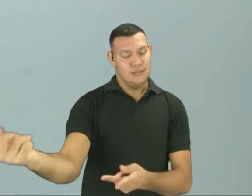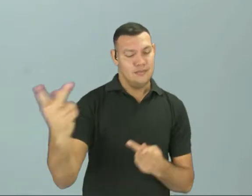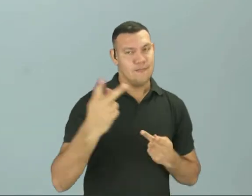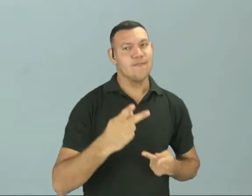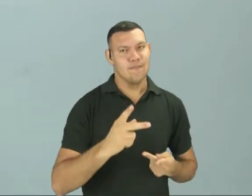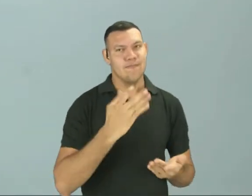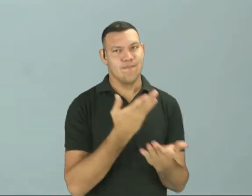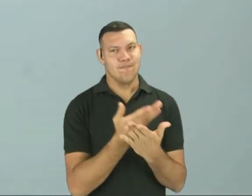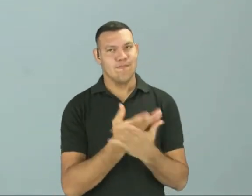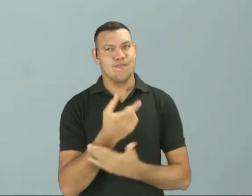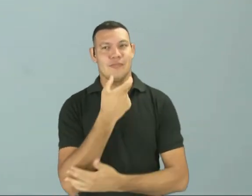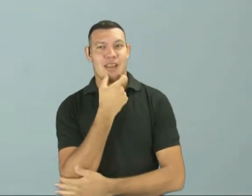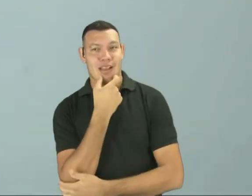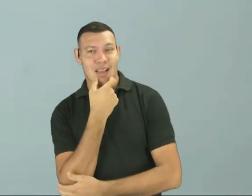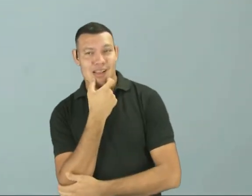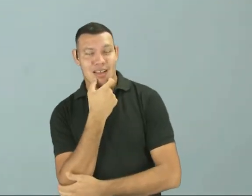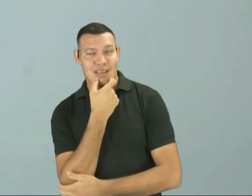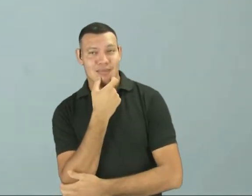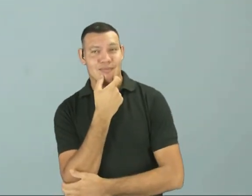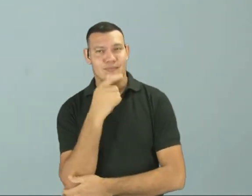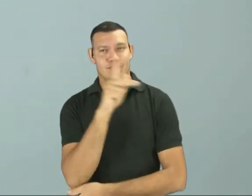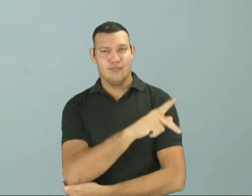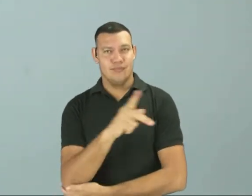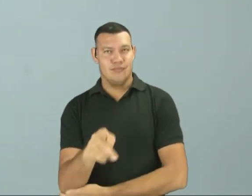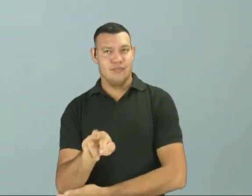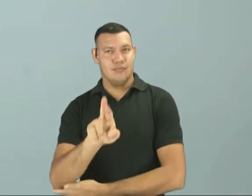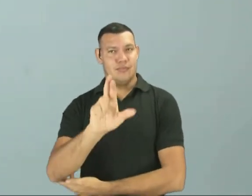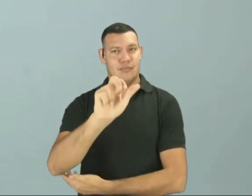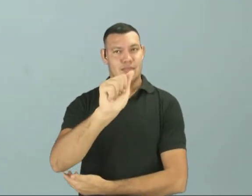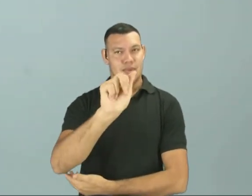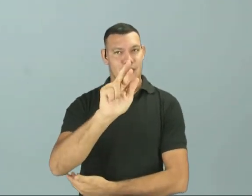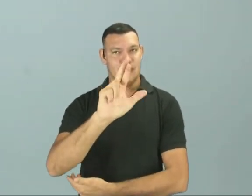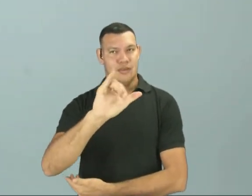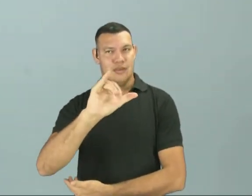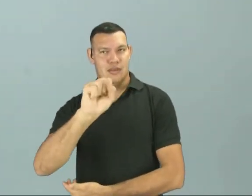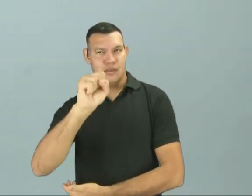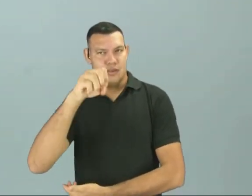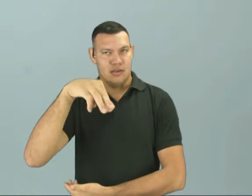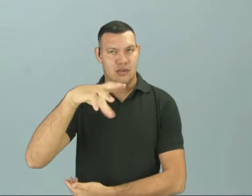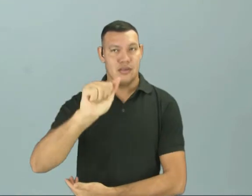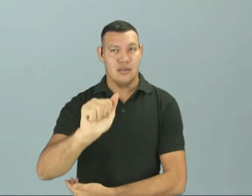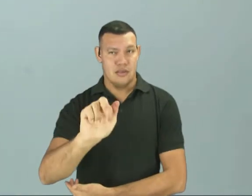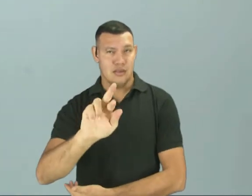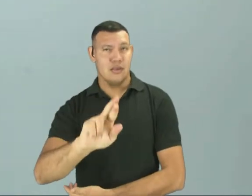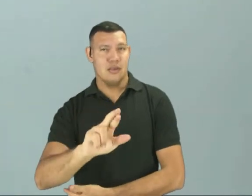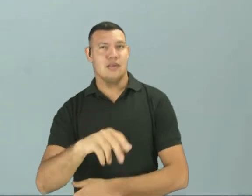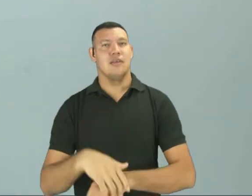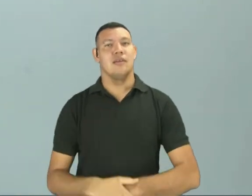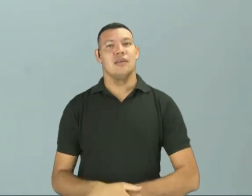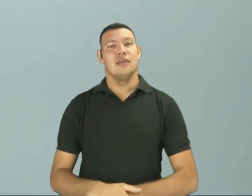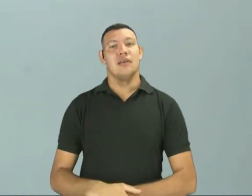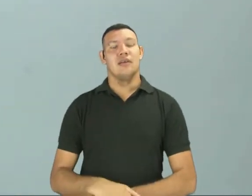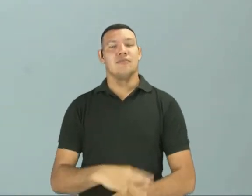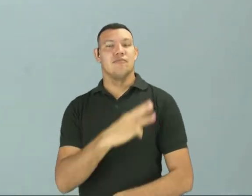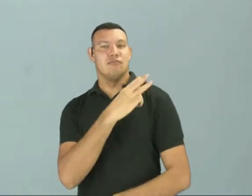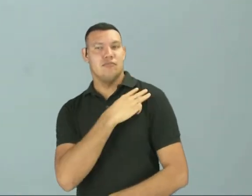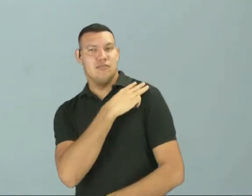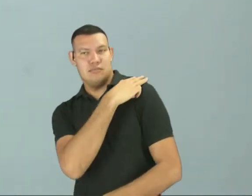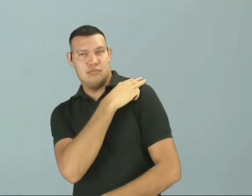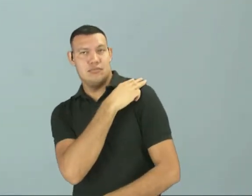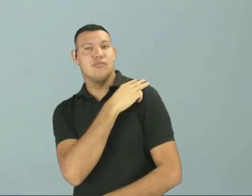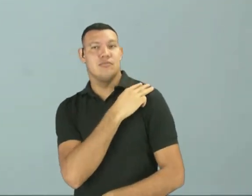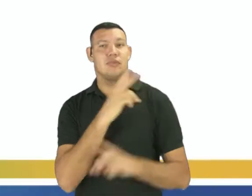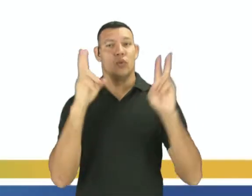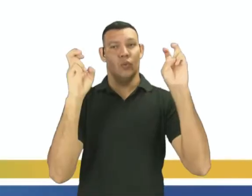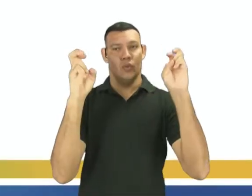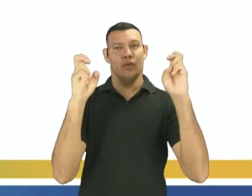inglês. Eu sou o professor Harismar e hoje nós vamos ter uma aula do terceiro ano do ensino médio e o tema dessa aula é